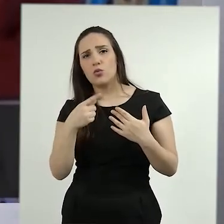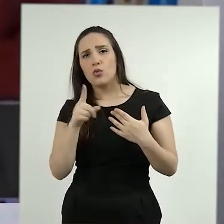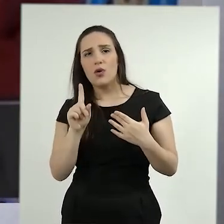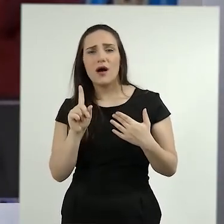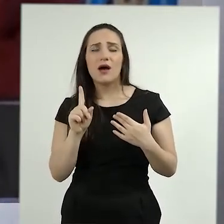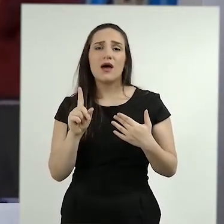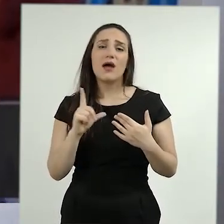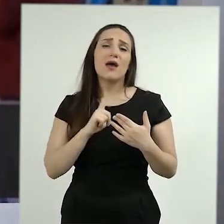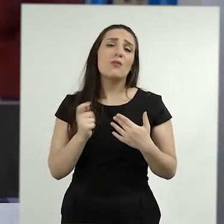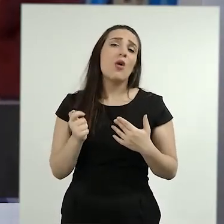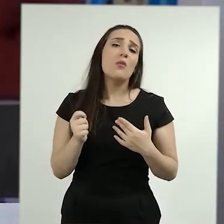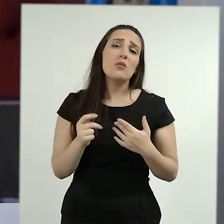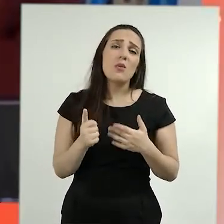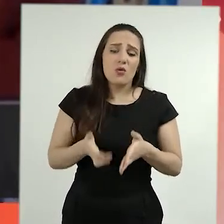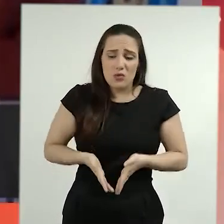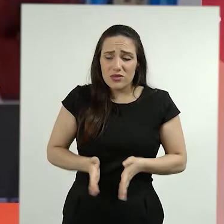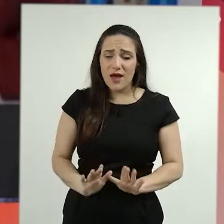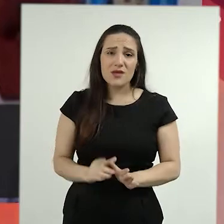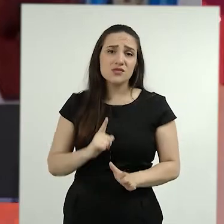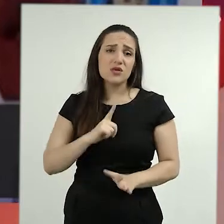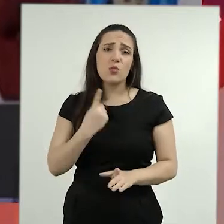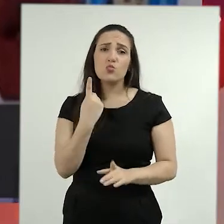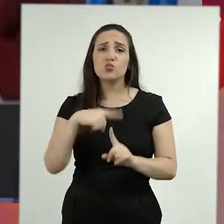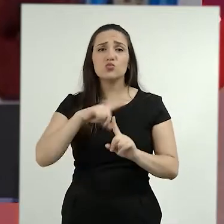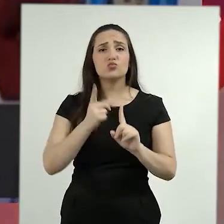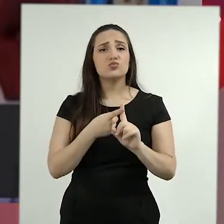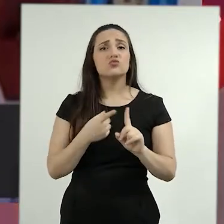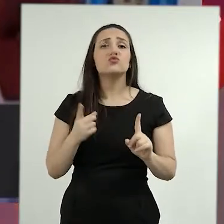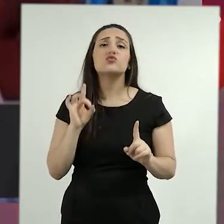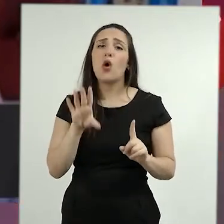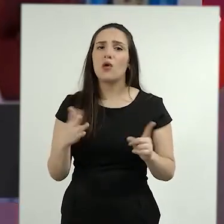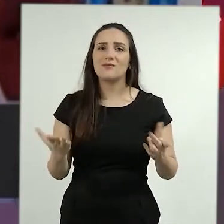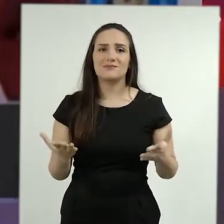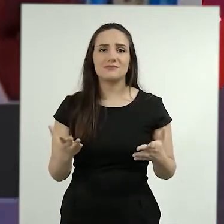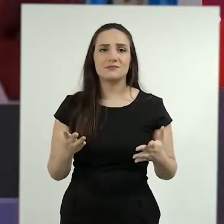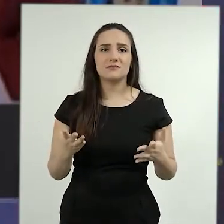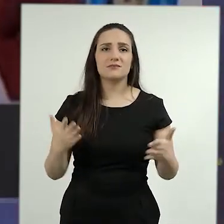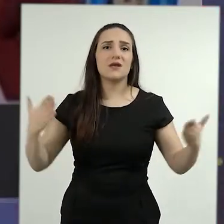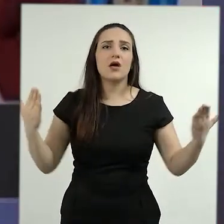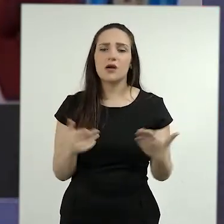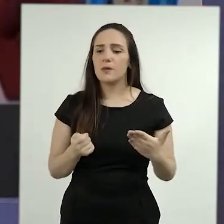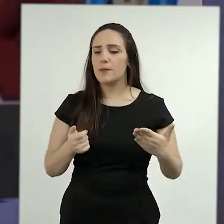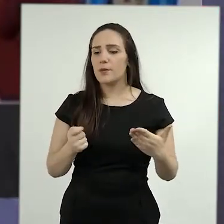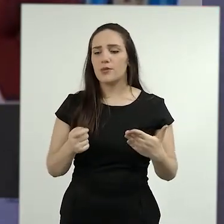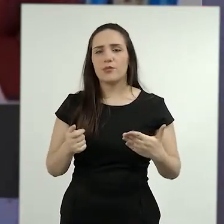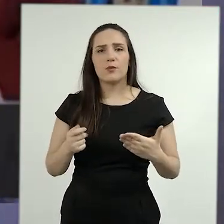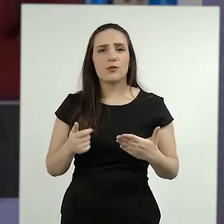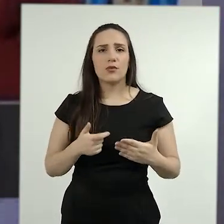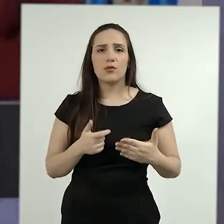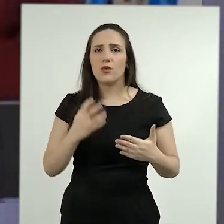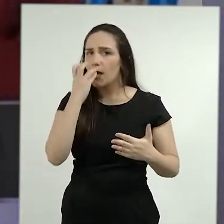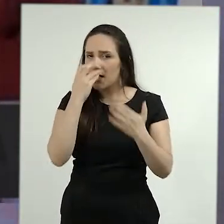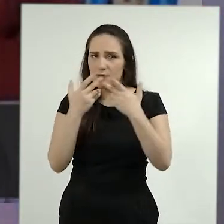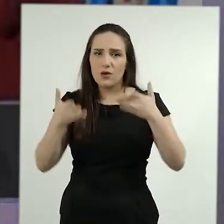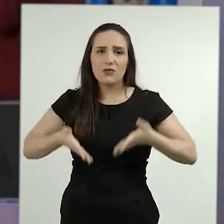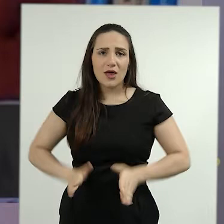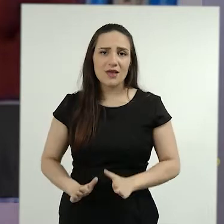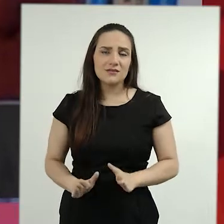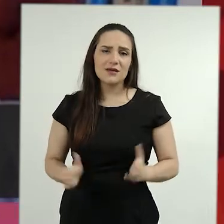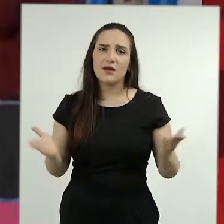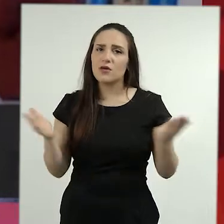reproduzir, tem um filhote por gestação, e aí o atropelamento constante com a baixa taxa de natalidade dessa